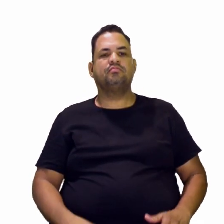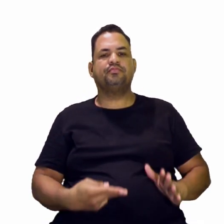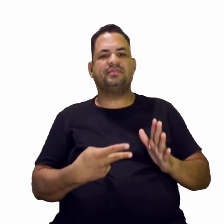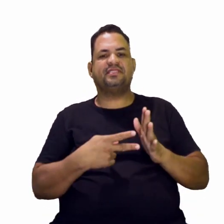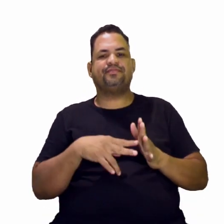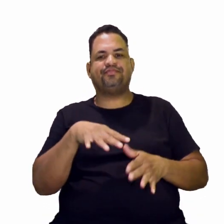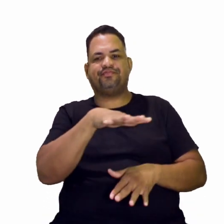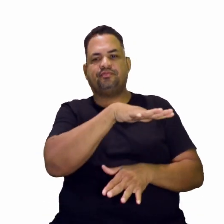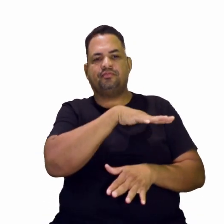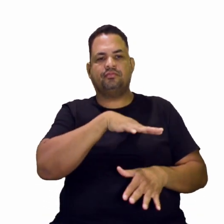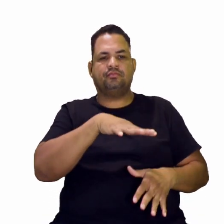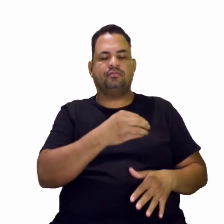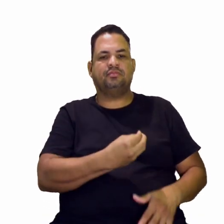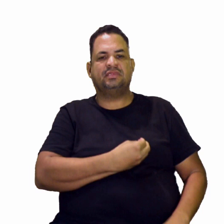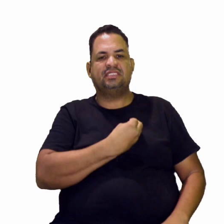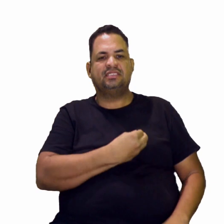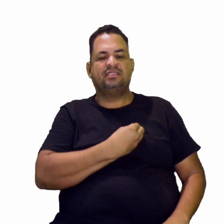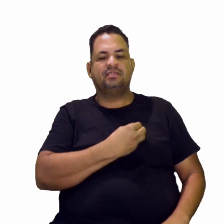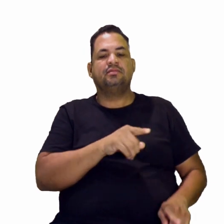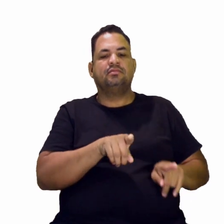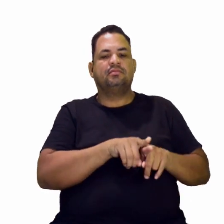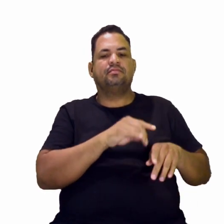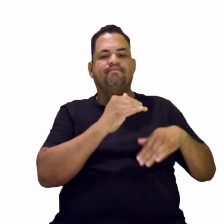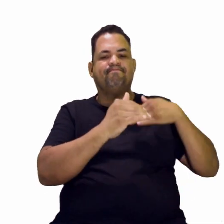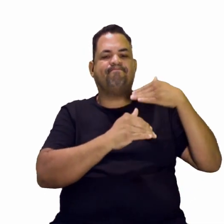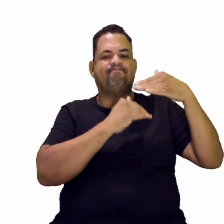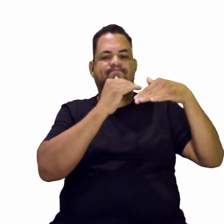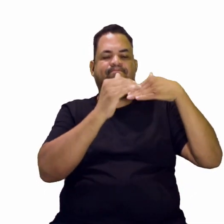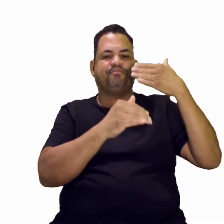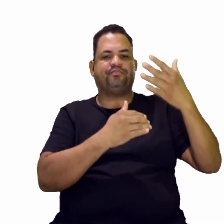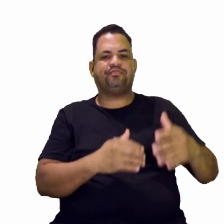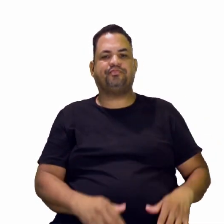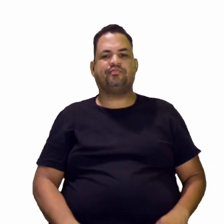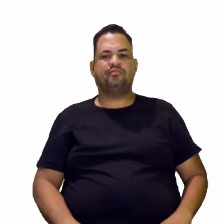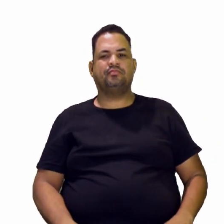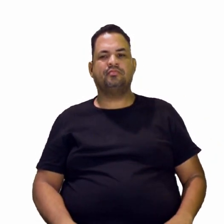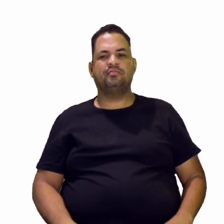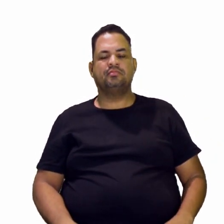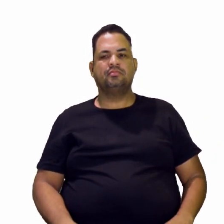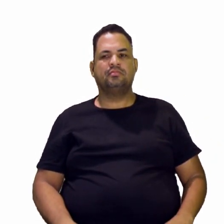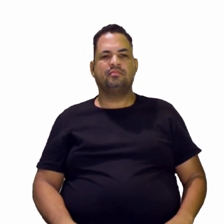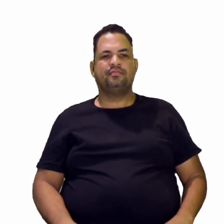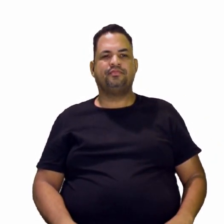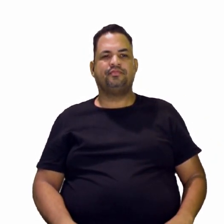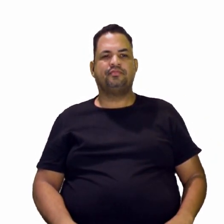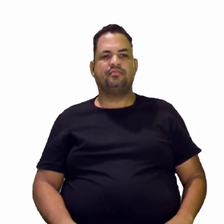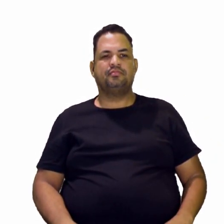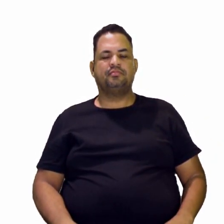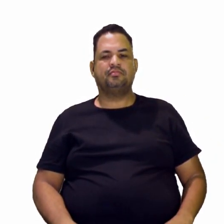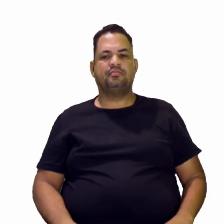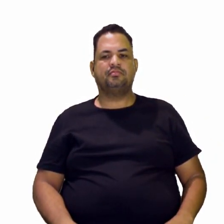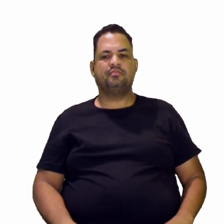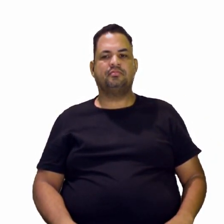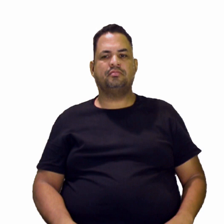Significa o espaço onde os seres vivos vivem e se desenvolvem. Tá?